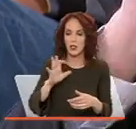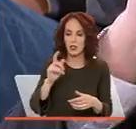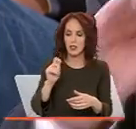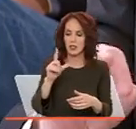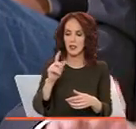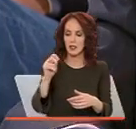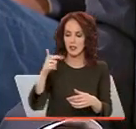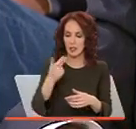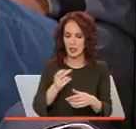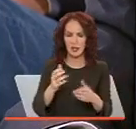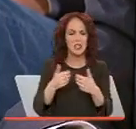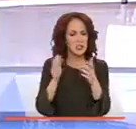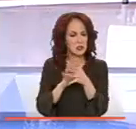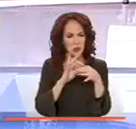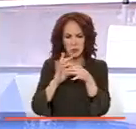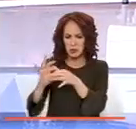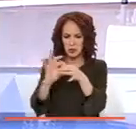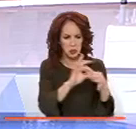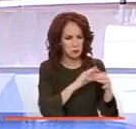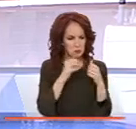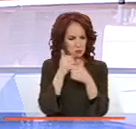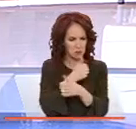Sim. Damos todos muito bem.